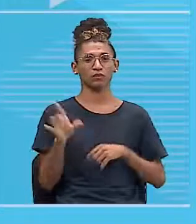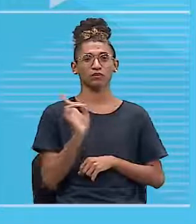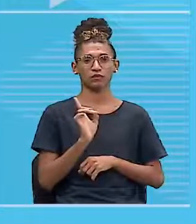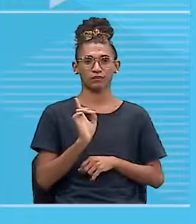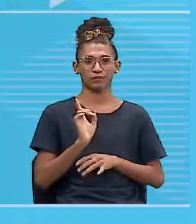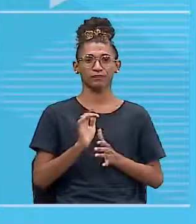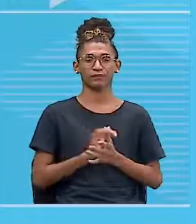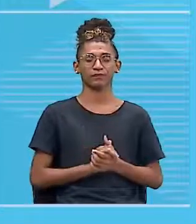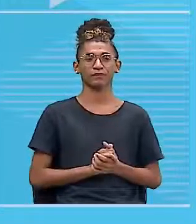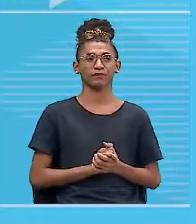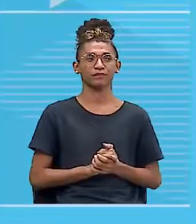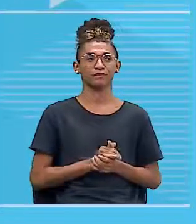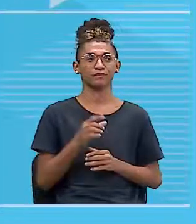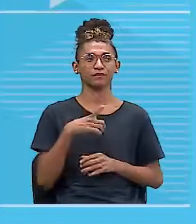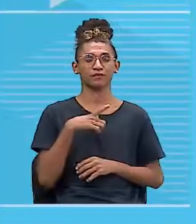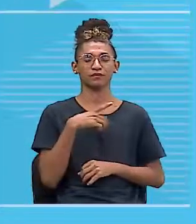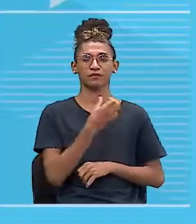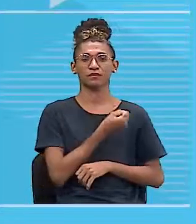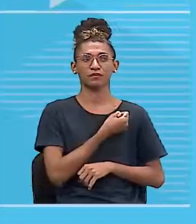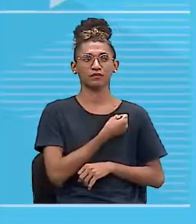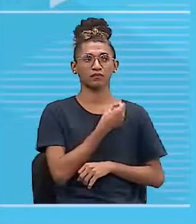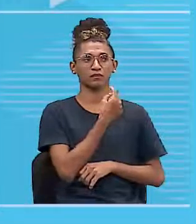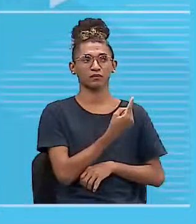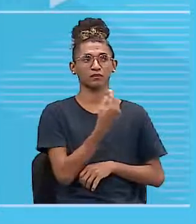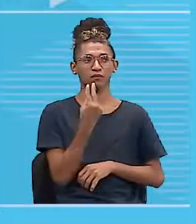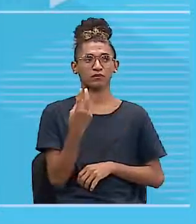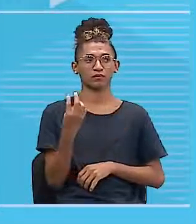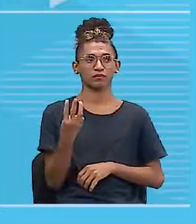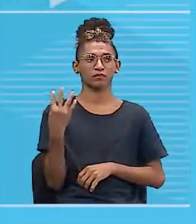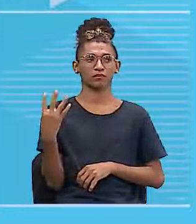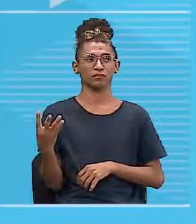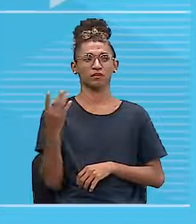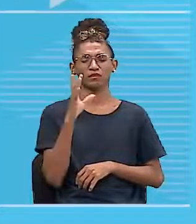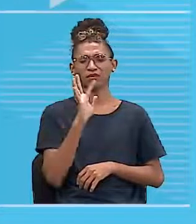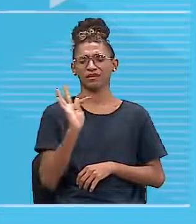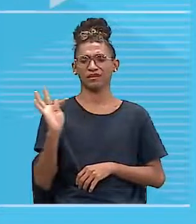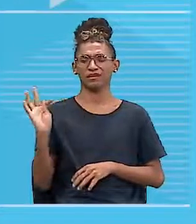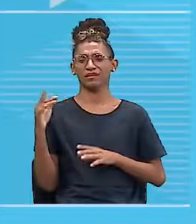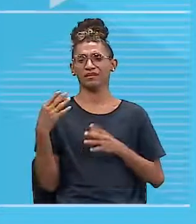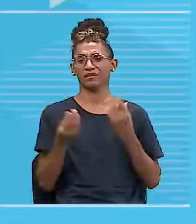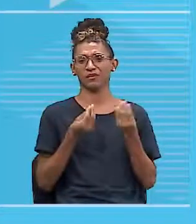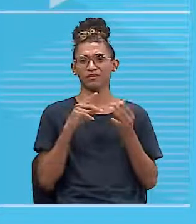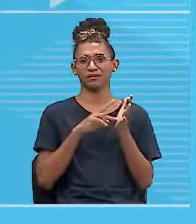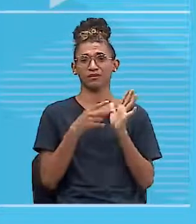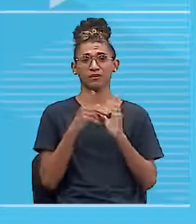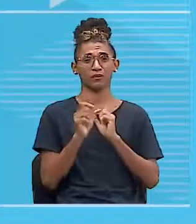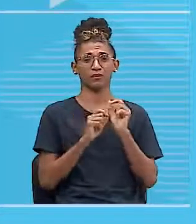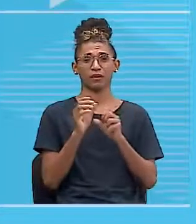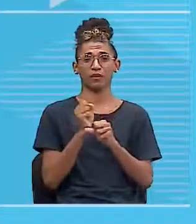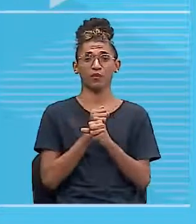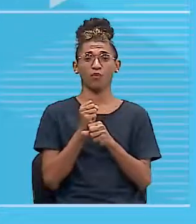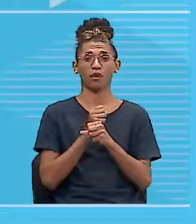temos umas numerações muito numeração um dois três quatro um dois três quatro ter não sei o quê não sei o quê galera são os anos